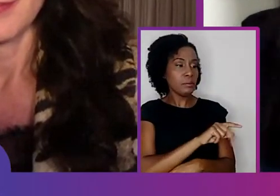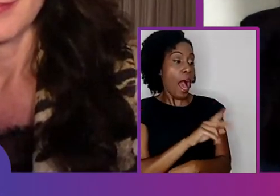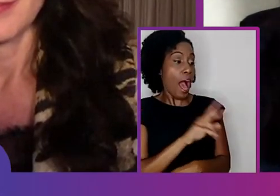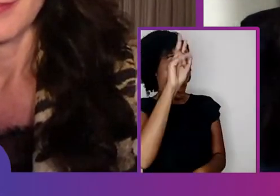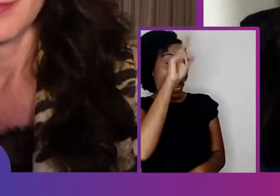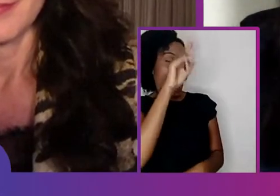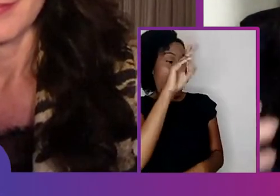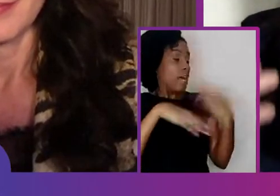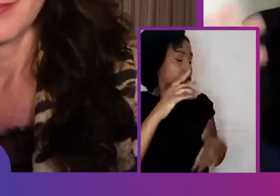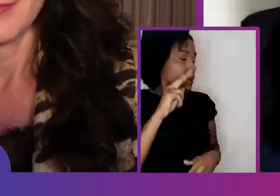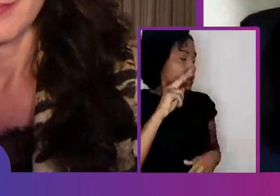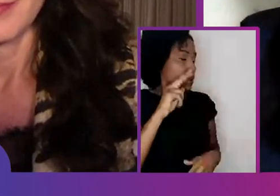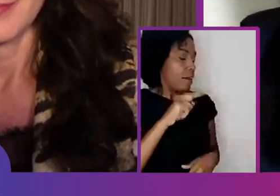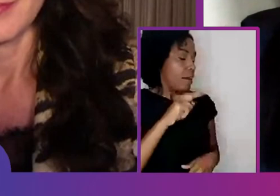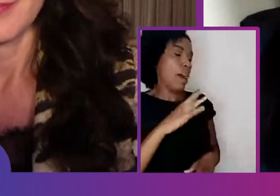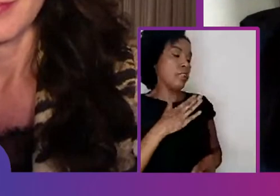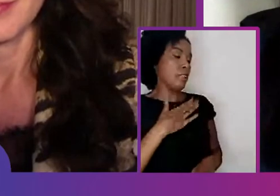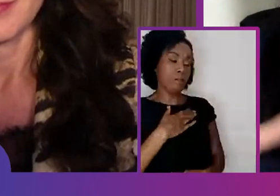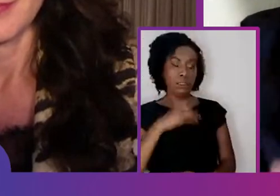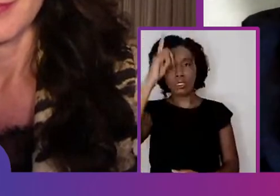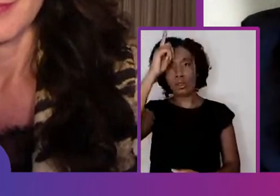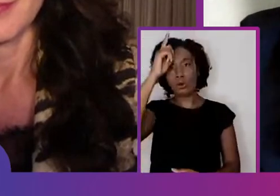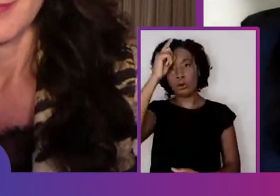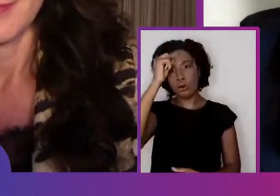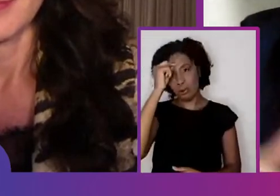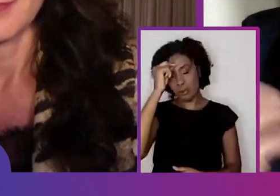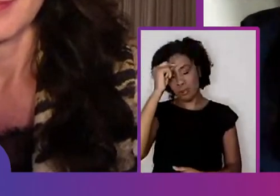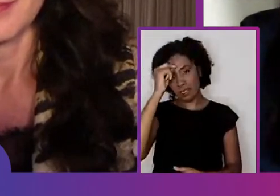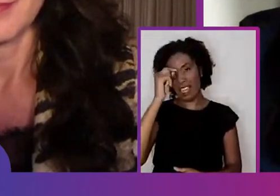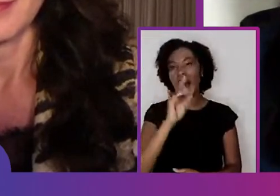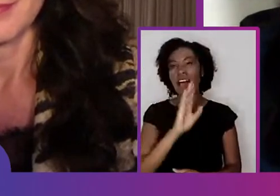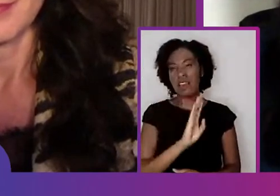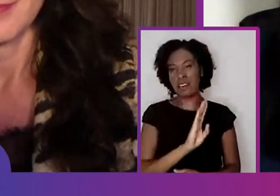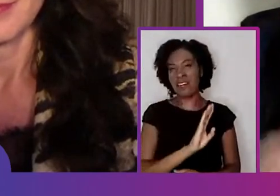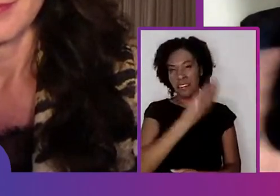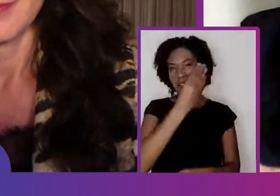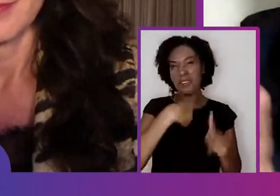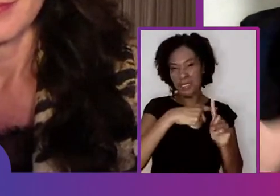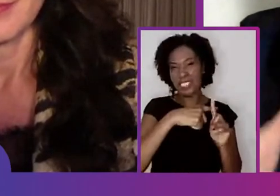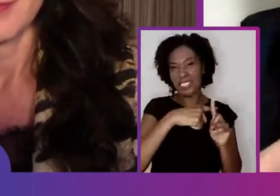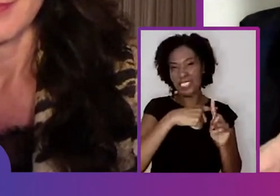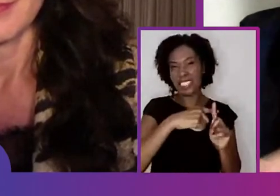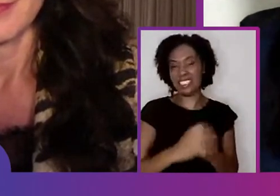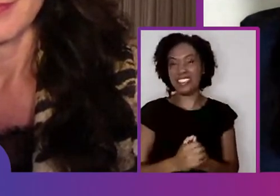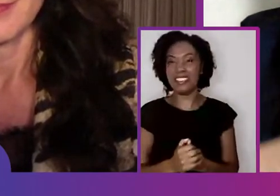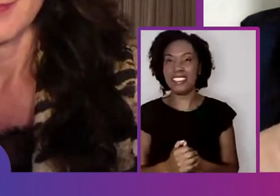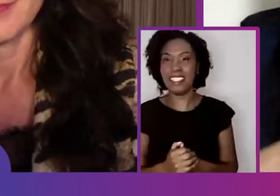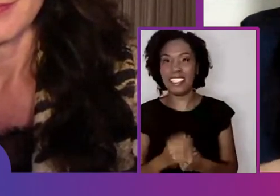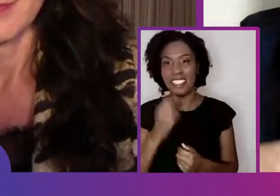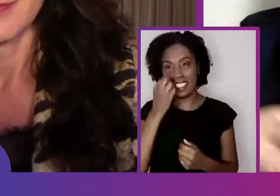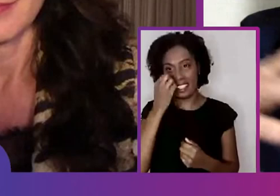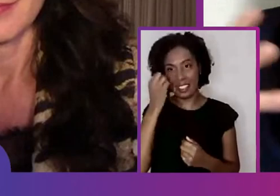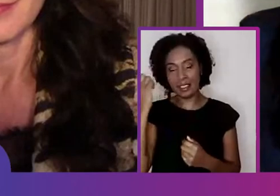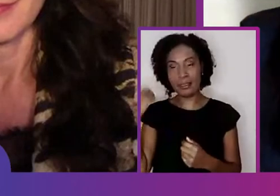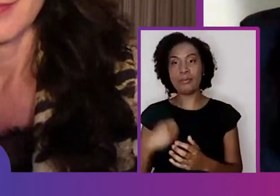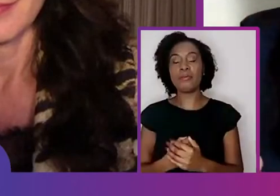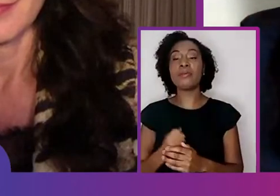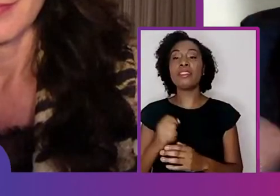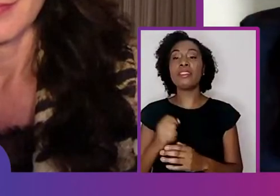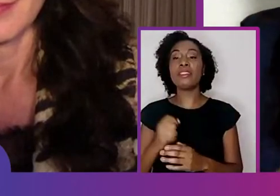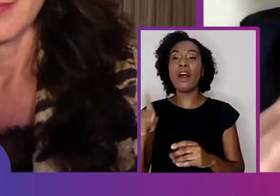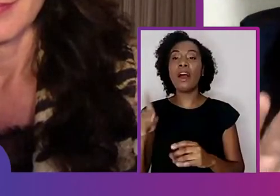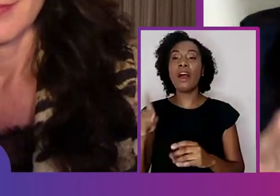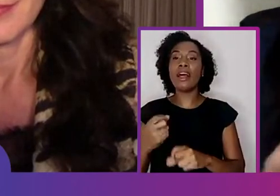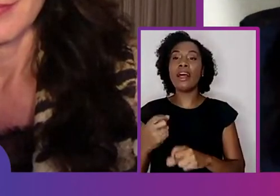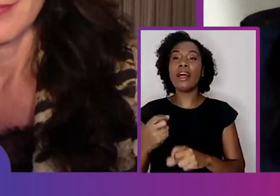uma sombra, o medo acaba. Mas o medo vai vir da sombra que parece barata. Então, o sistema emocional tem essa propriedade. Ele